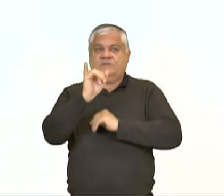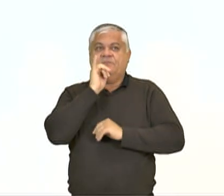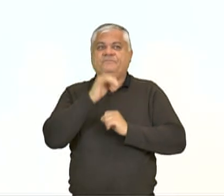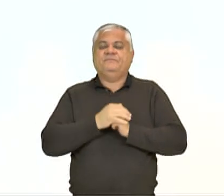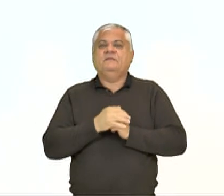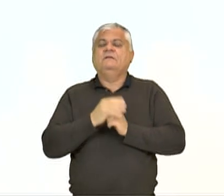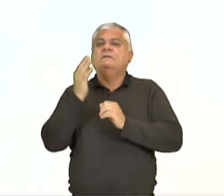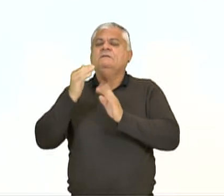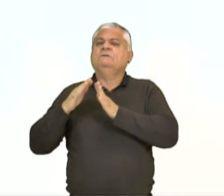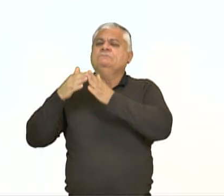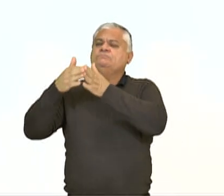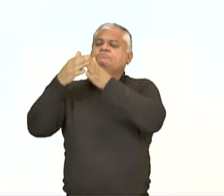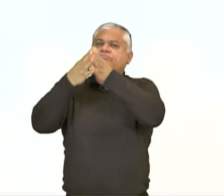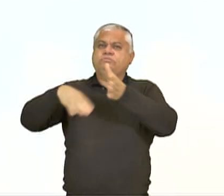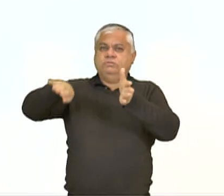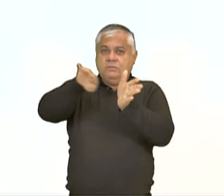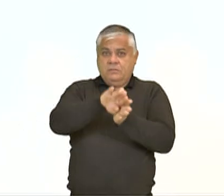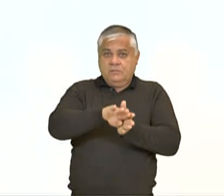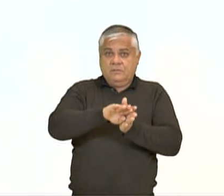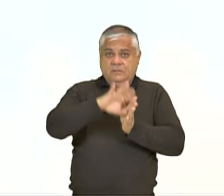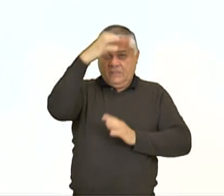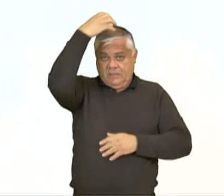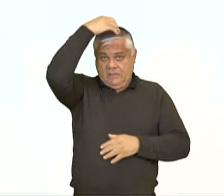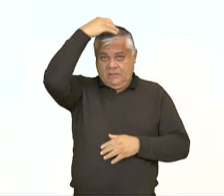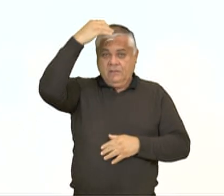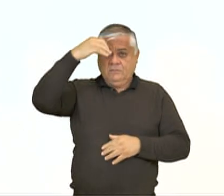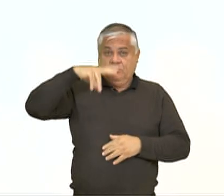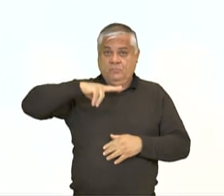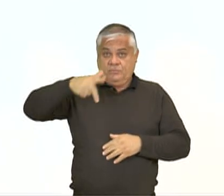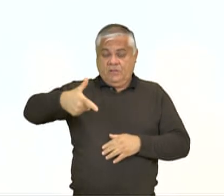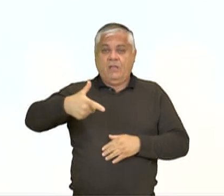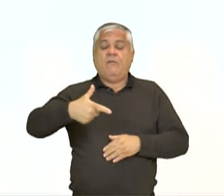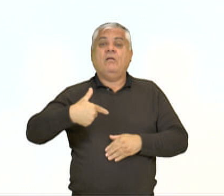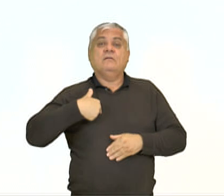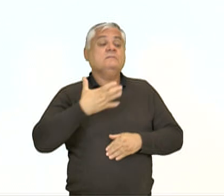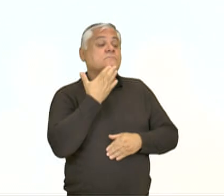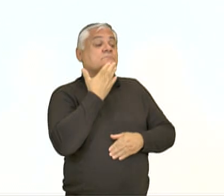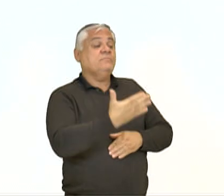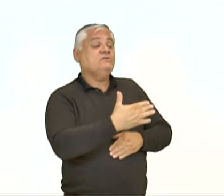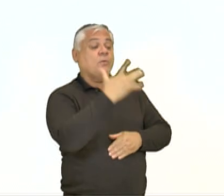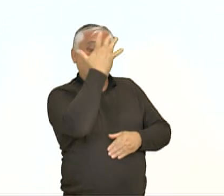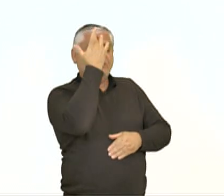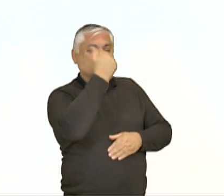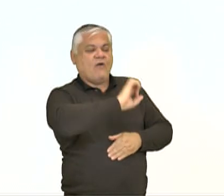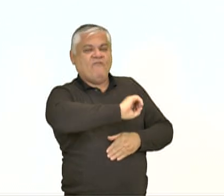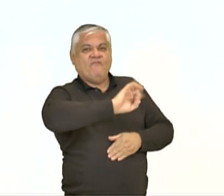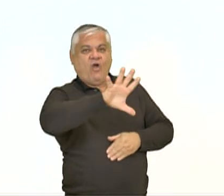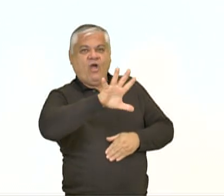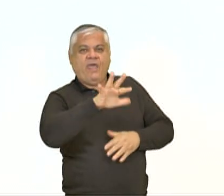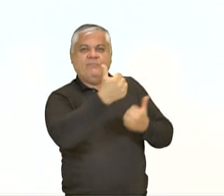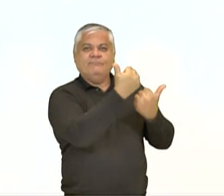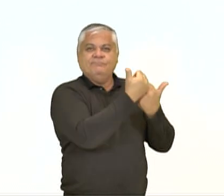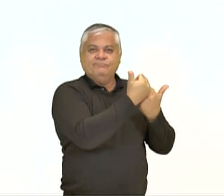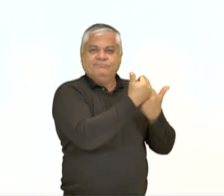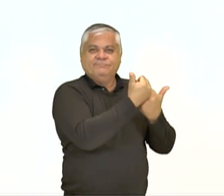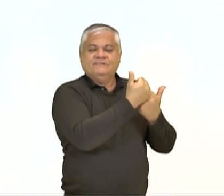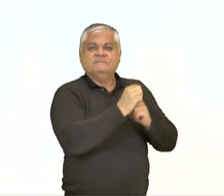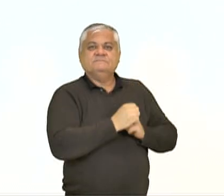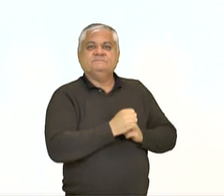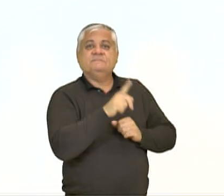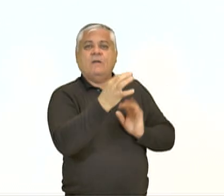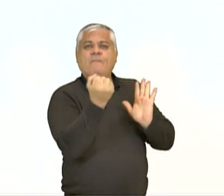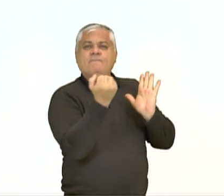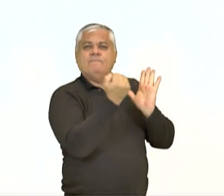com a chegada da corte portuguesa, muitas casas foram solicitadas dos moradores do Rio de Janeiro. A